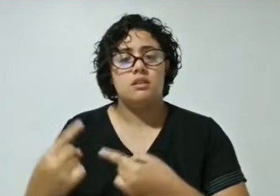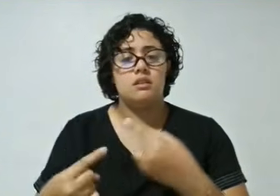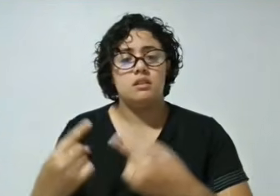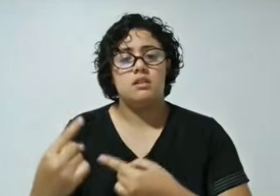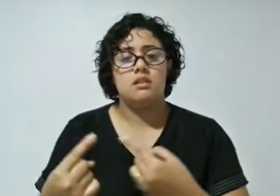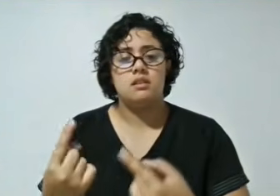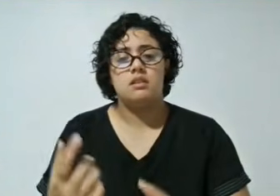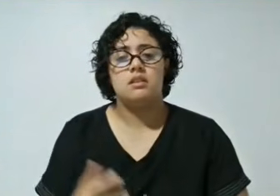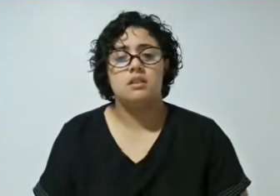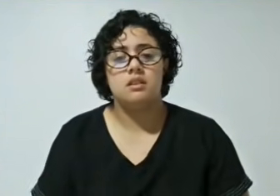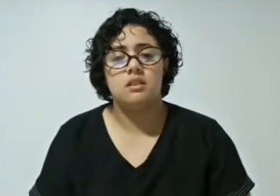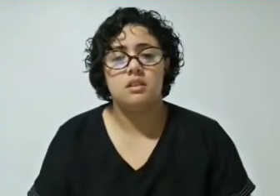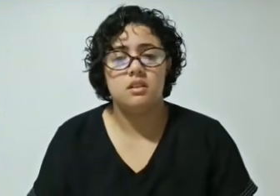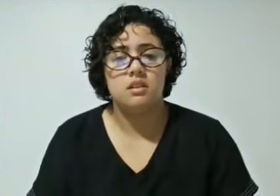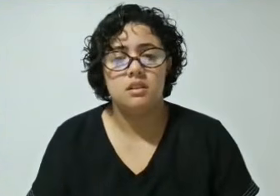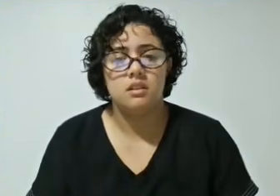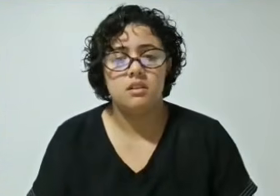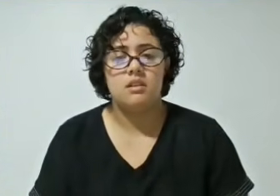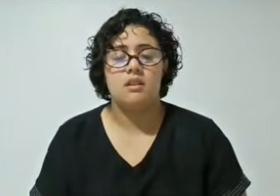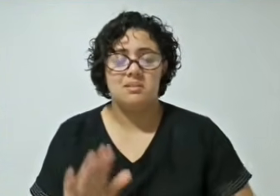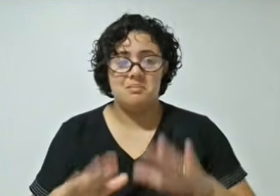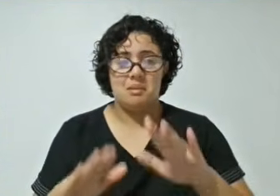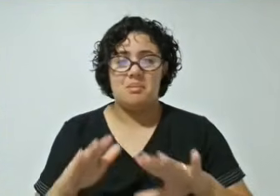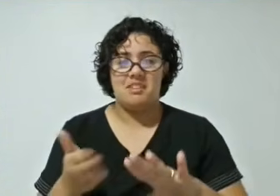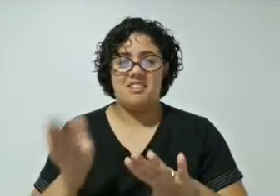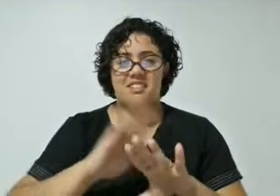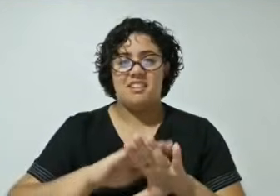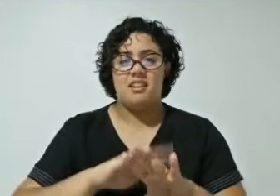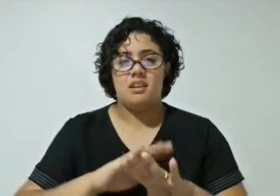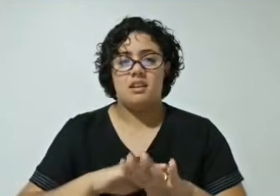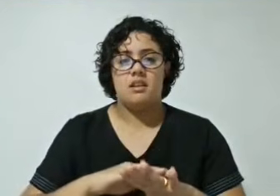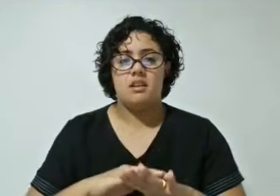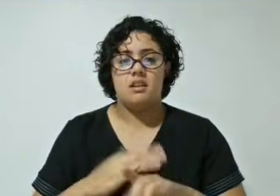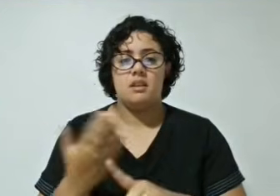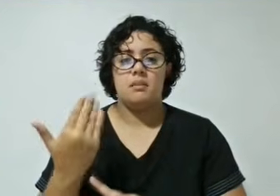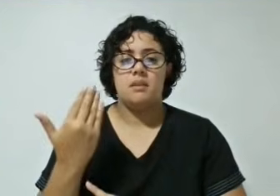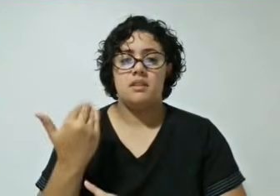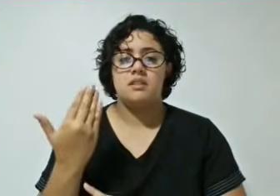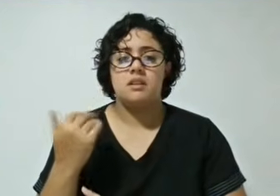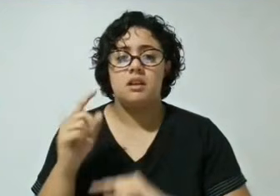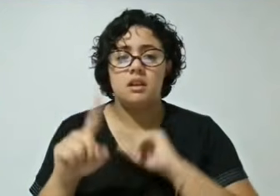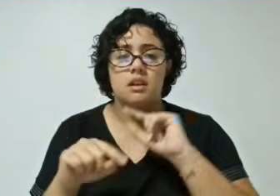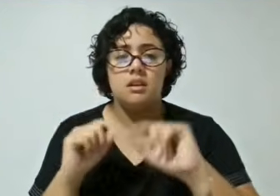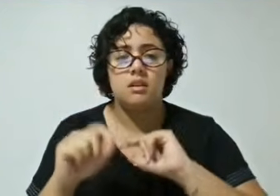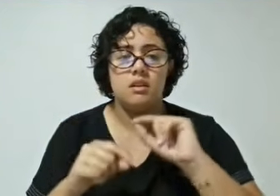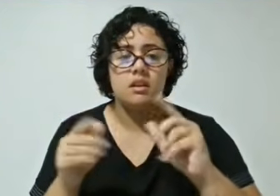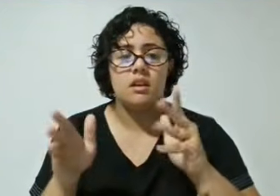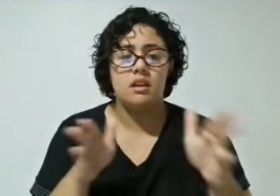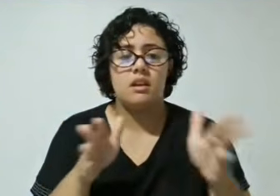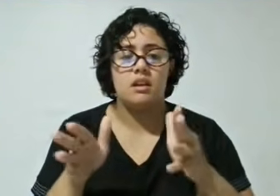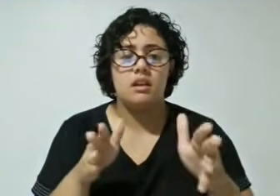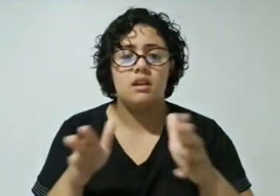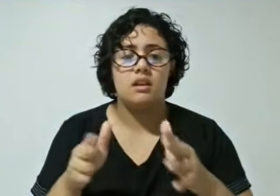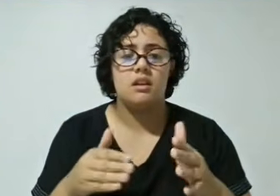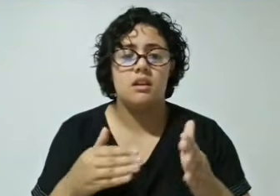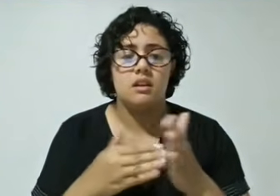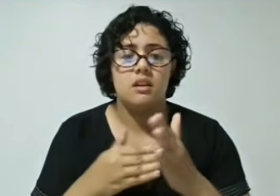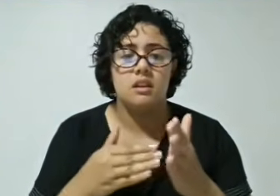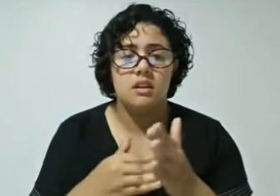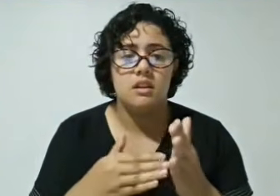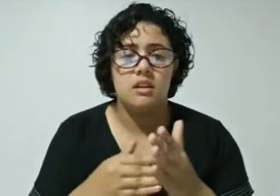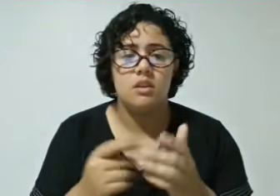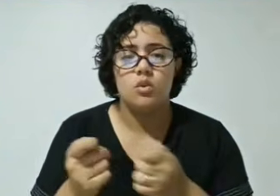faz um trabalho fenomenal. Na época que ele era do Miguelinho, que foi o processo que praticamente conseguiu fazer um